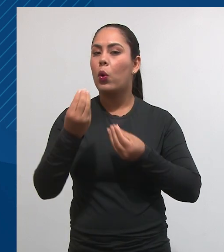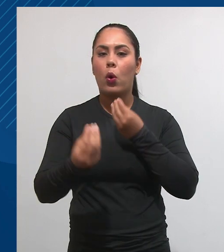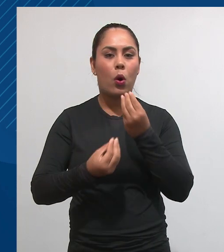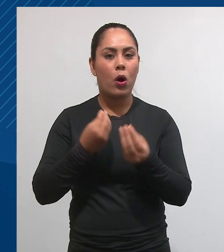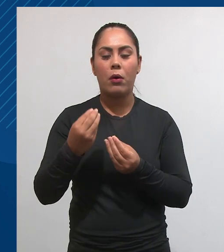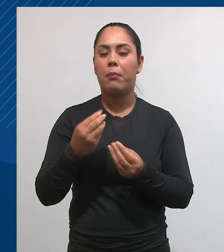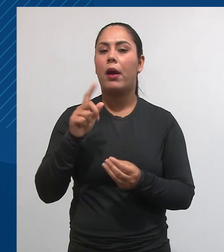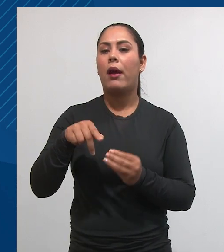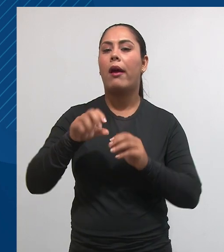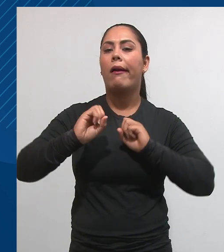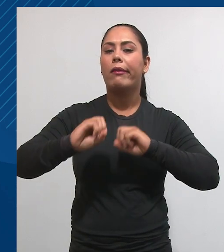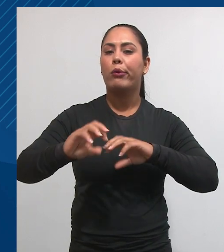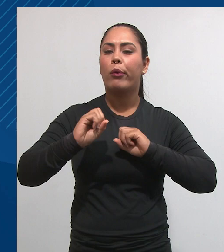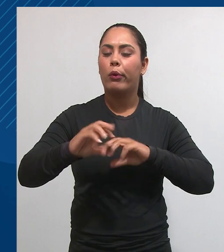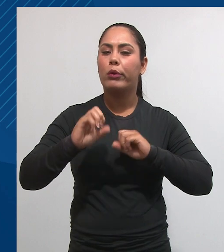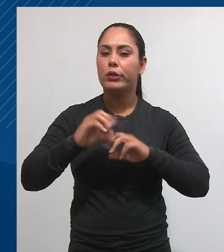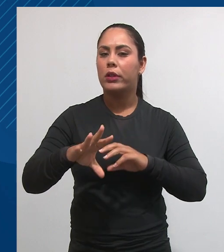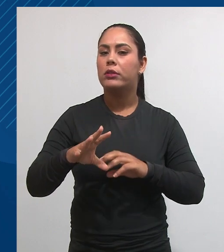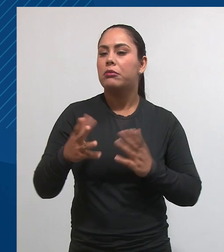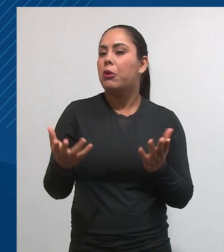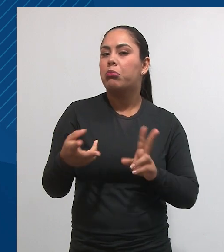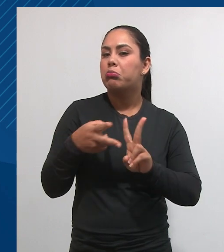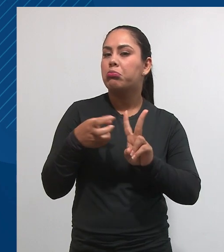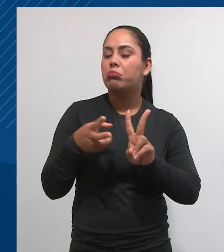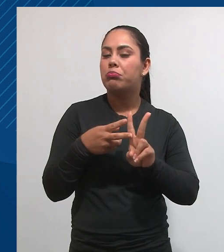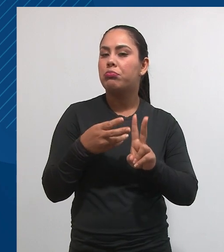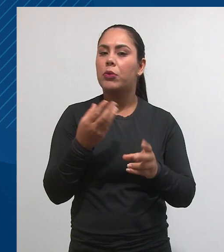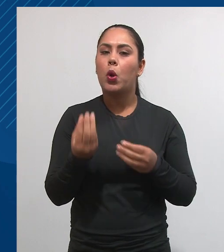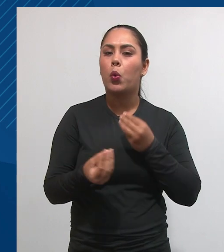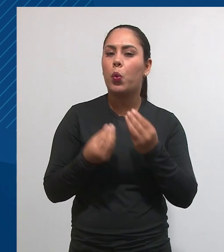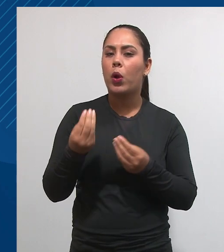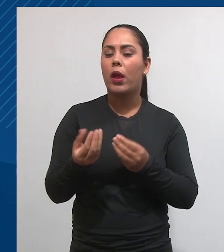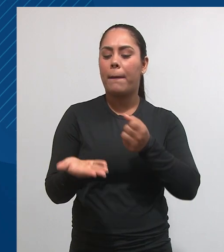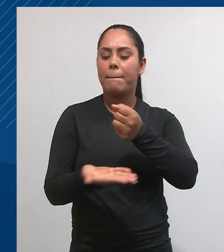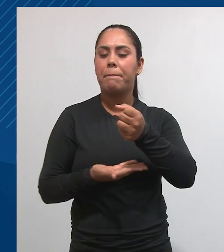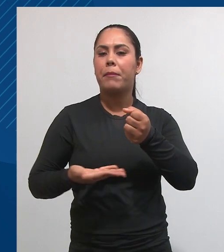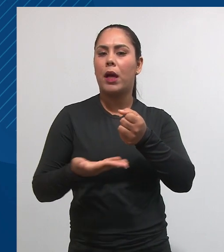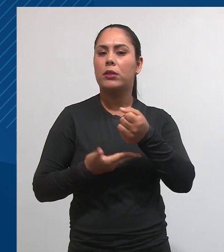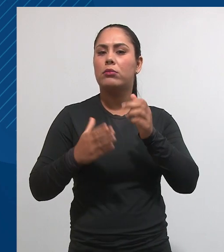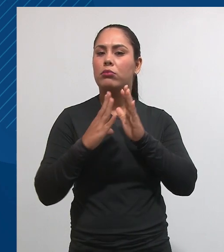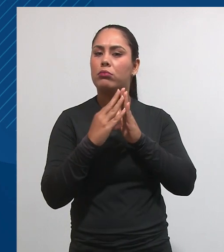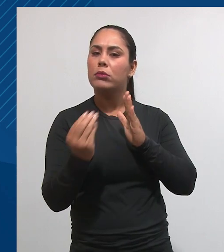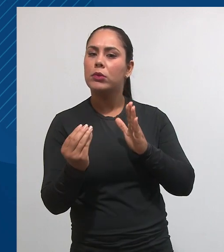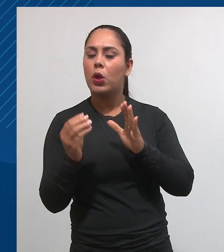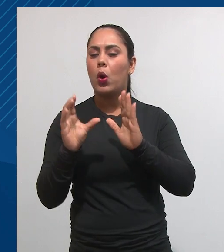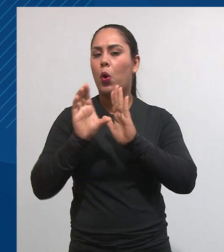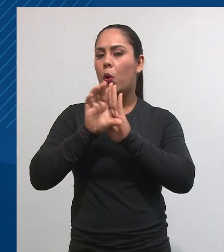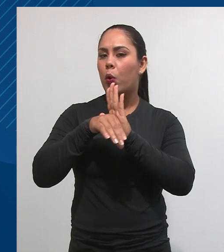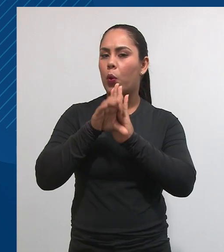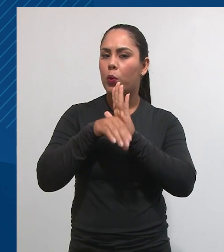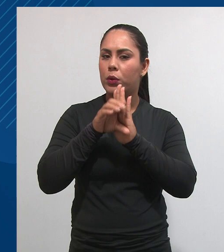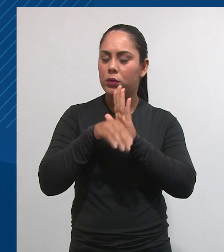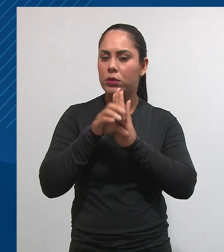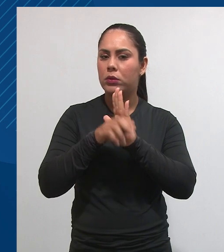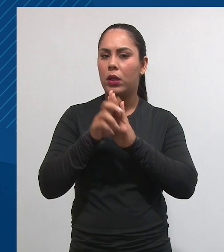é a educação indígena, né? Em que ela se baseia? O que é esse conceito